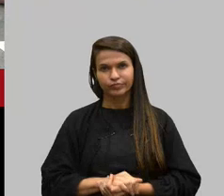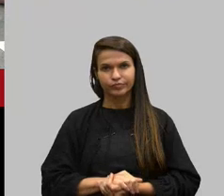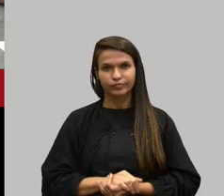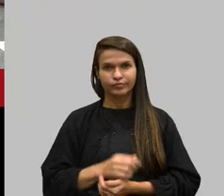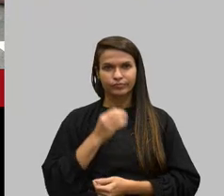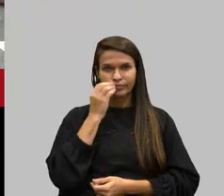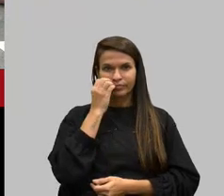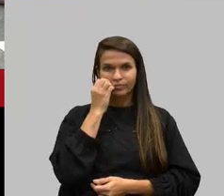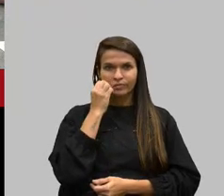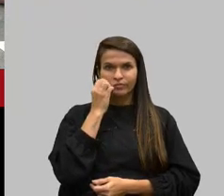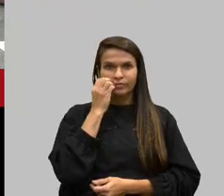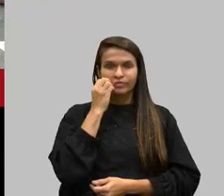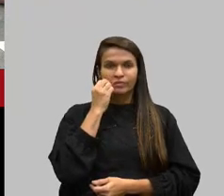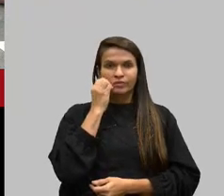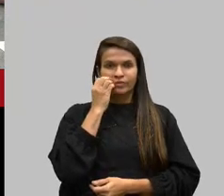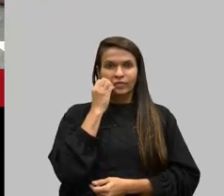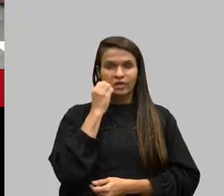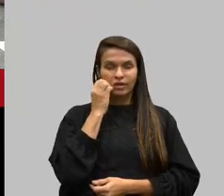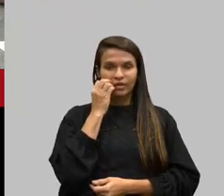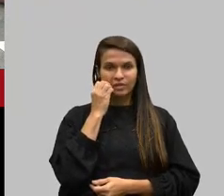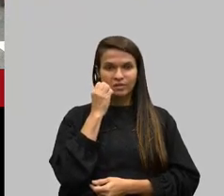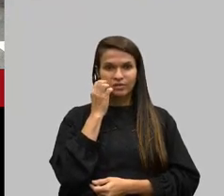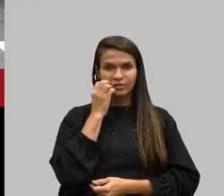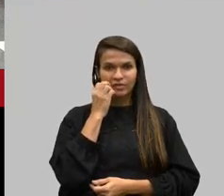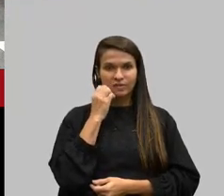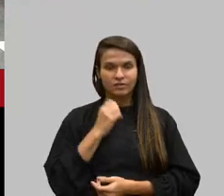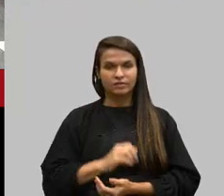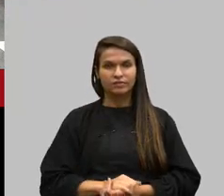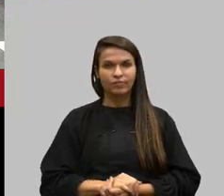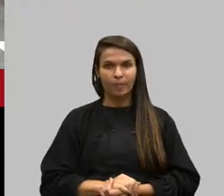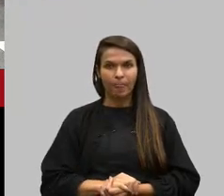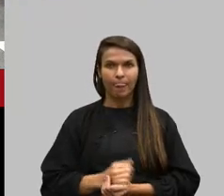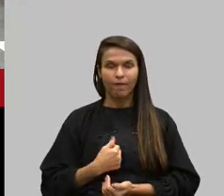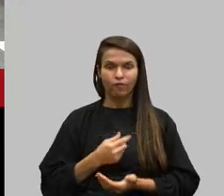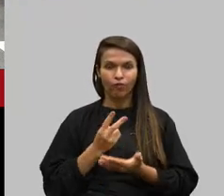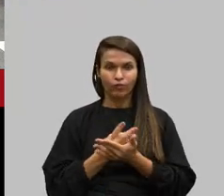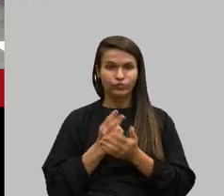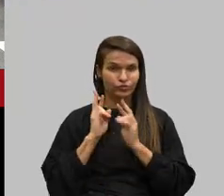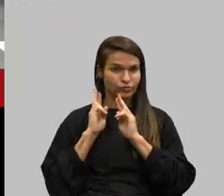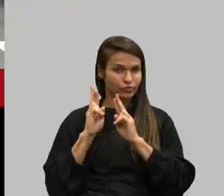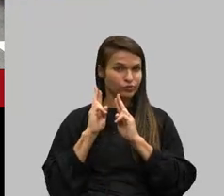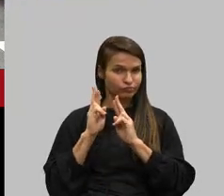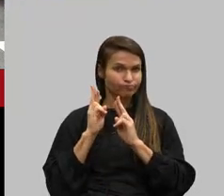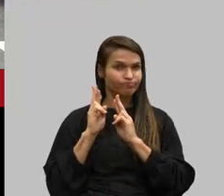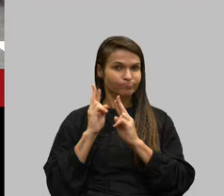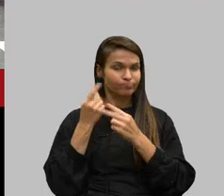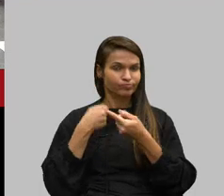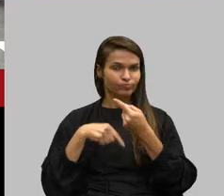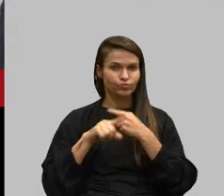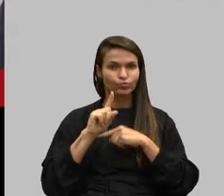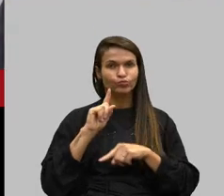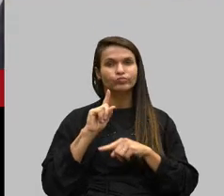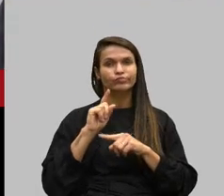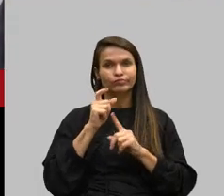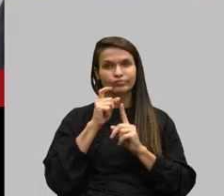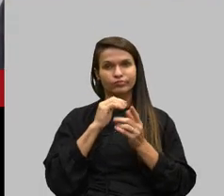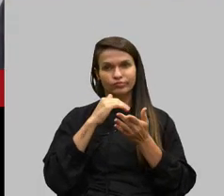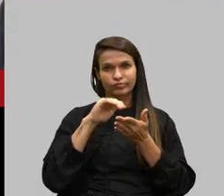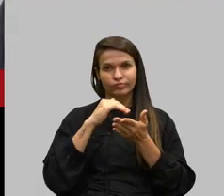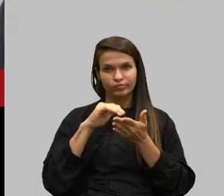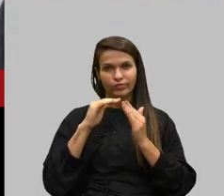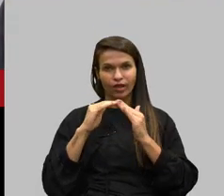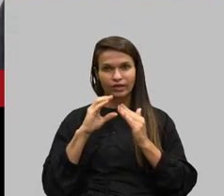Civil Deputado Sargento Rodrigues Presidente eu vou continuar desejando sucesso ao secretar da casa civil